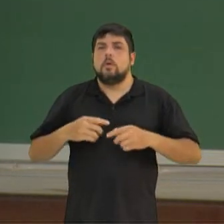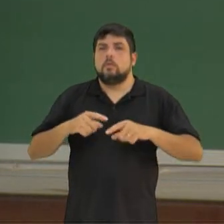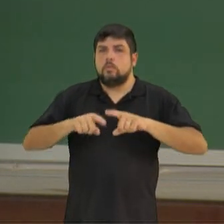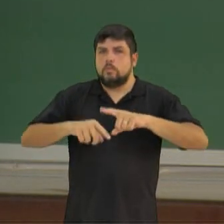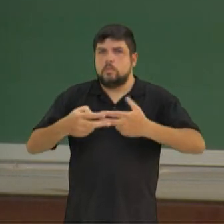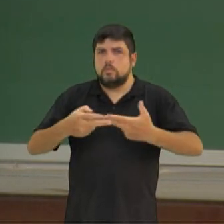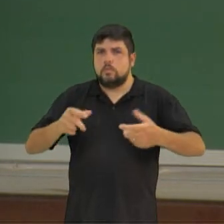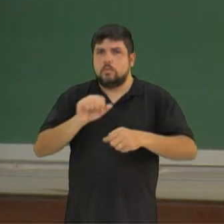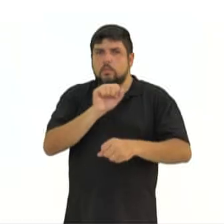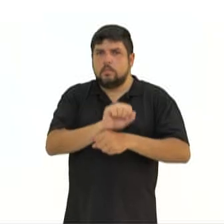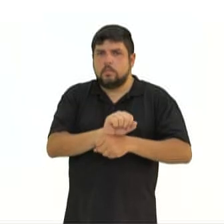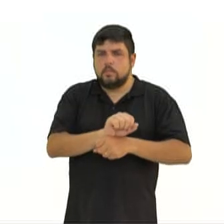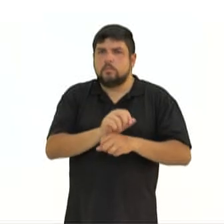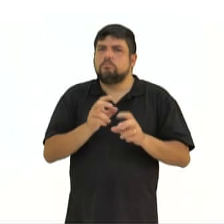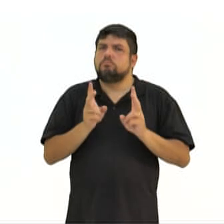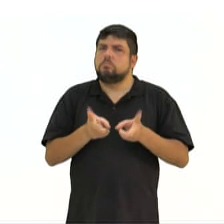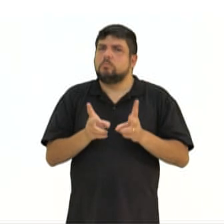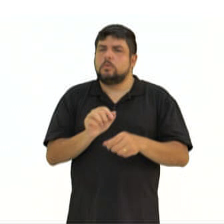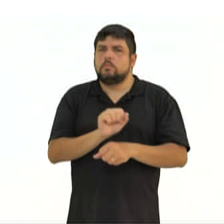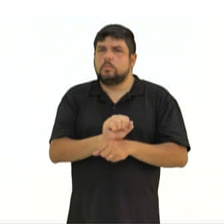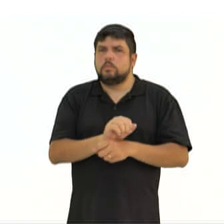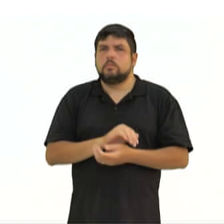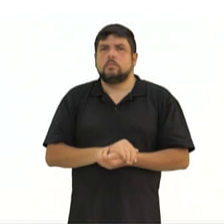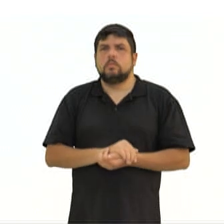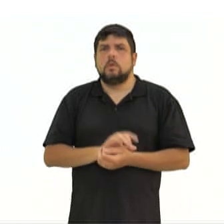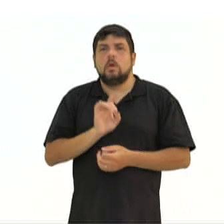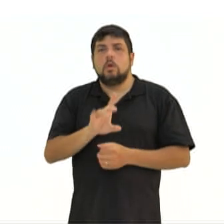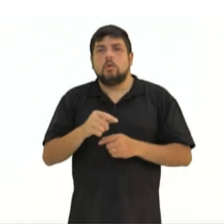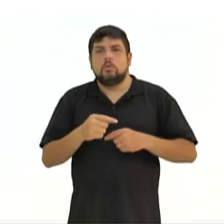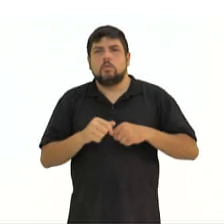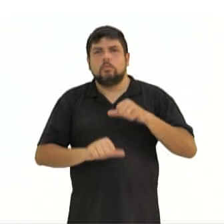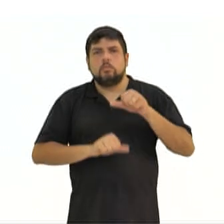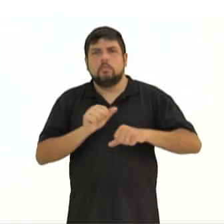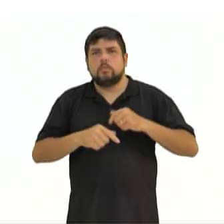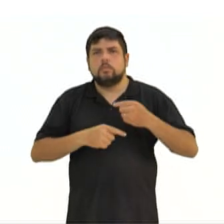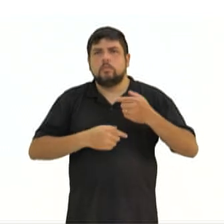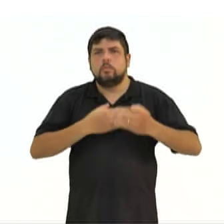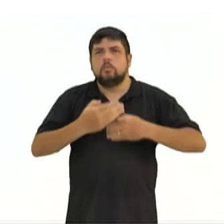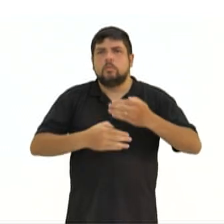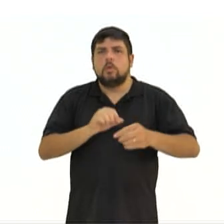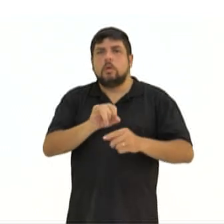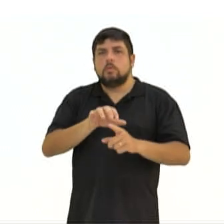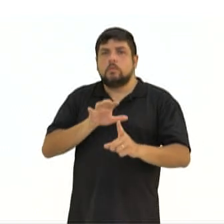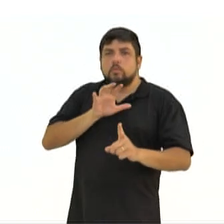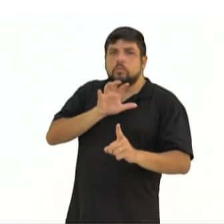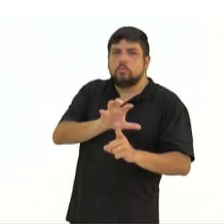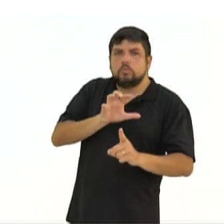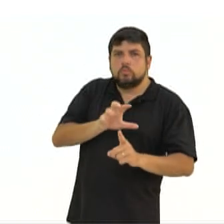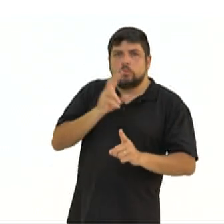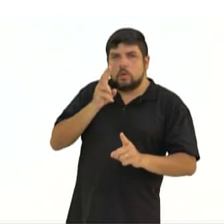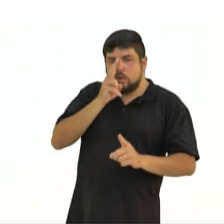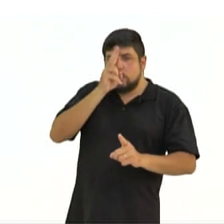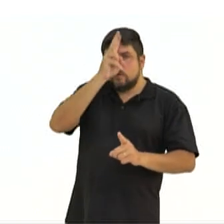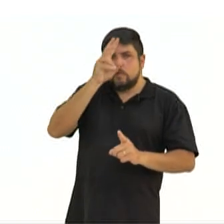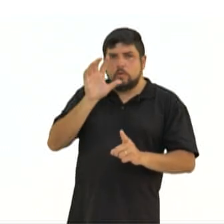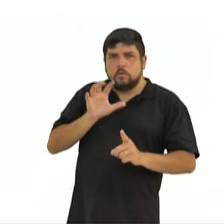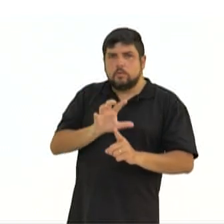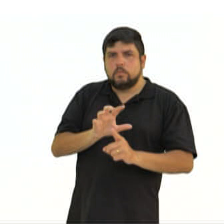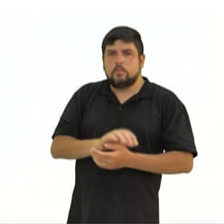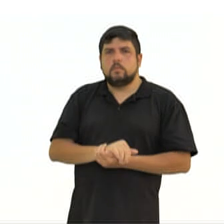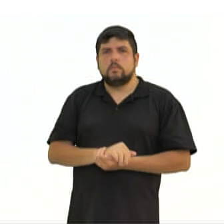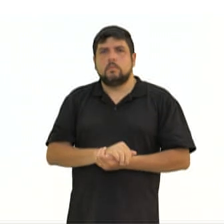ele tende a ficar ali em repouso. Ele só vai sair dessa inércia se uma força atuar sobre ele. Um corpo em movimento